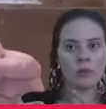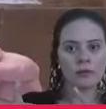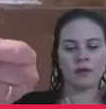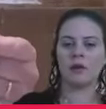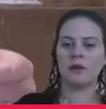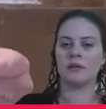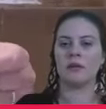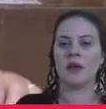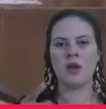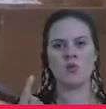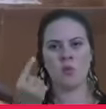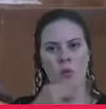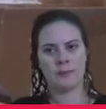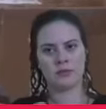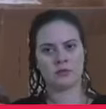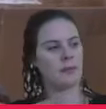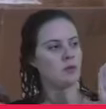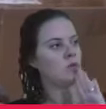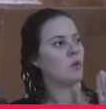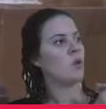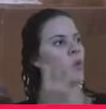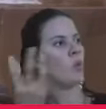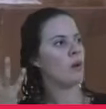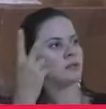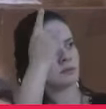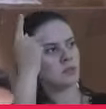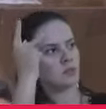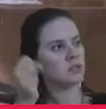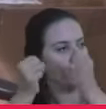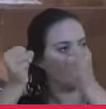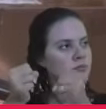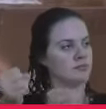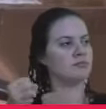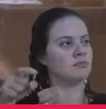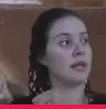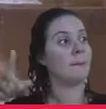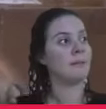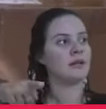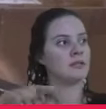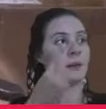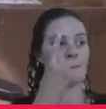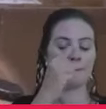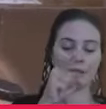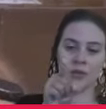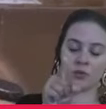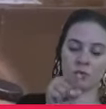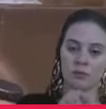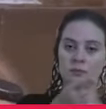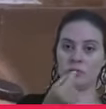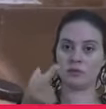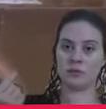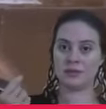perguntou General quantos manifestantes tem aí na praça eu disse de 1.200 a 1500 Ministro aí ele